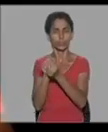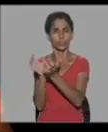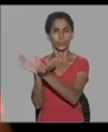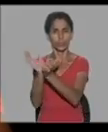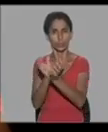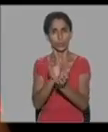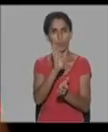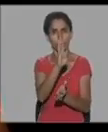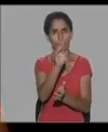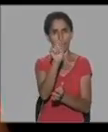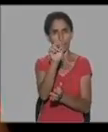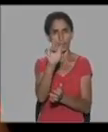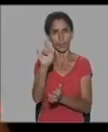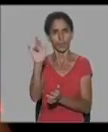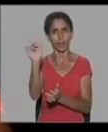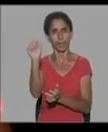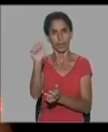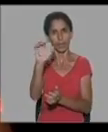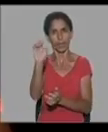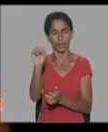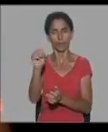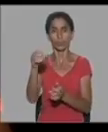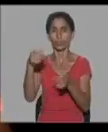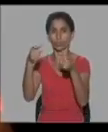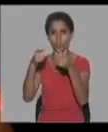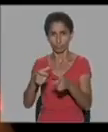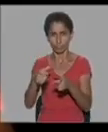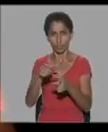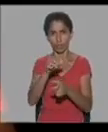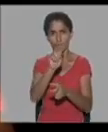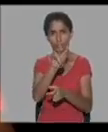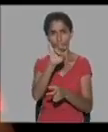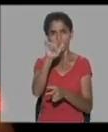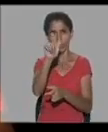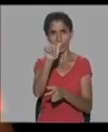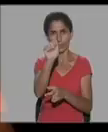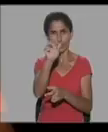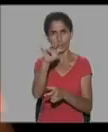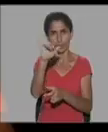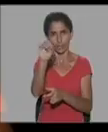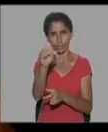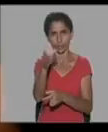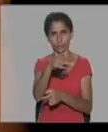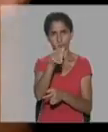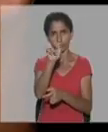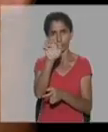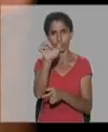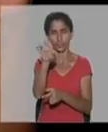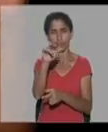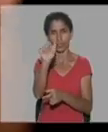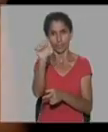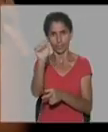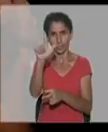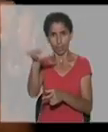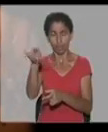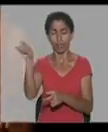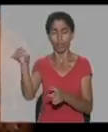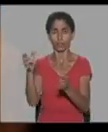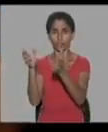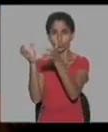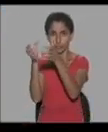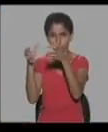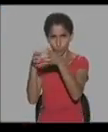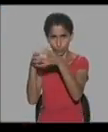participei de um grupo chamado Barraco, lá em Vigário Geral. Esse núcleo de cultura ele acontecia exatamente